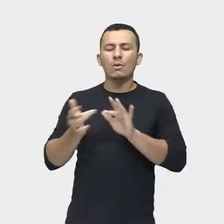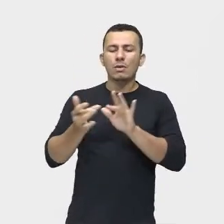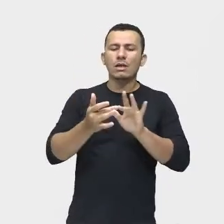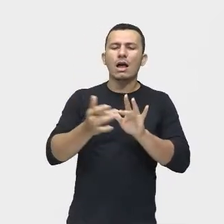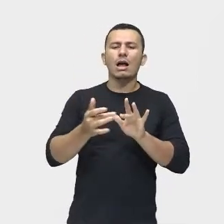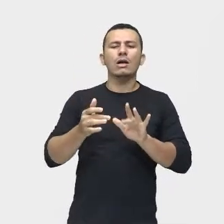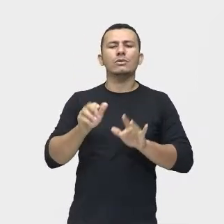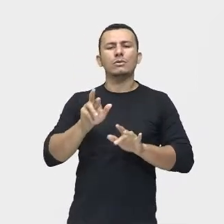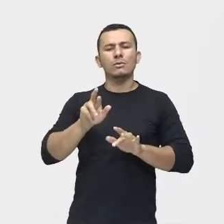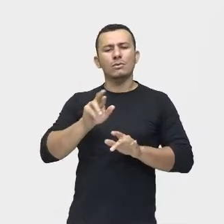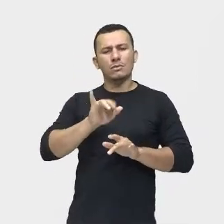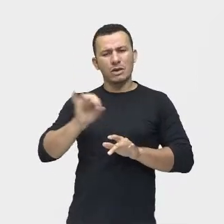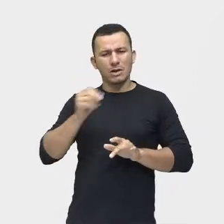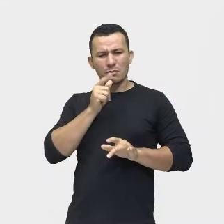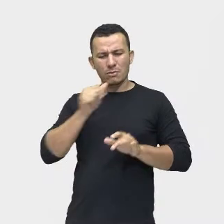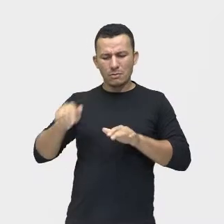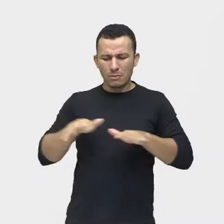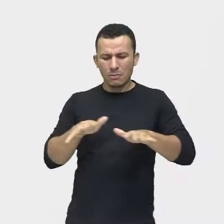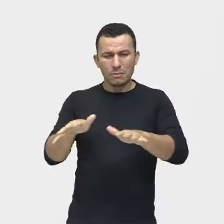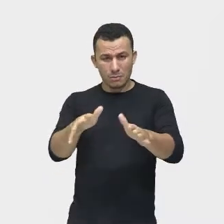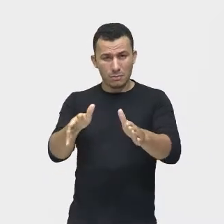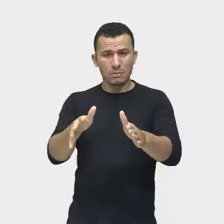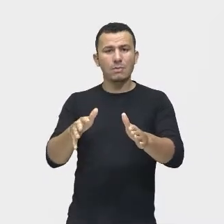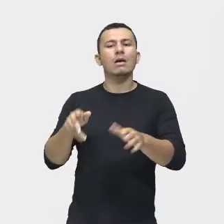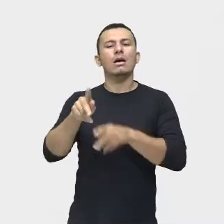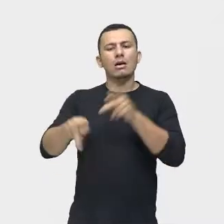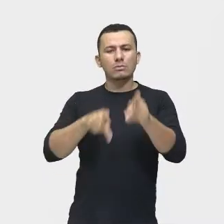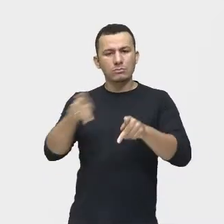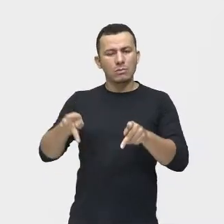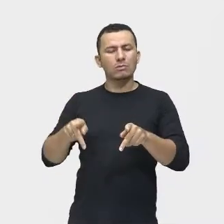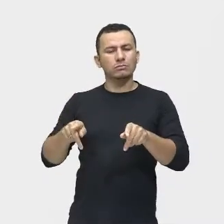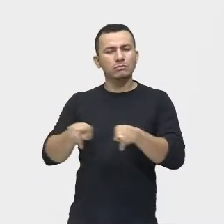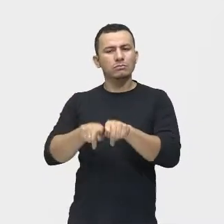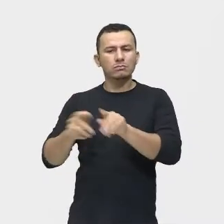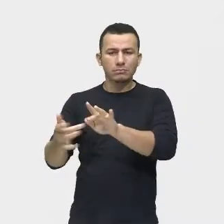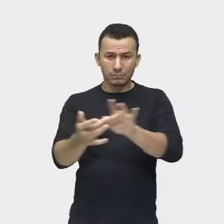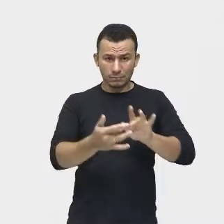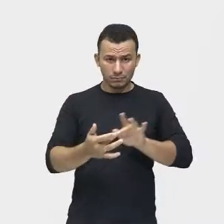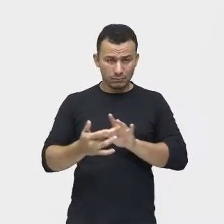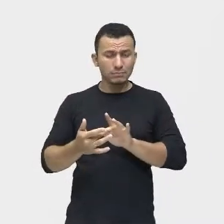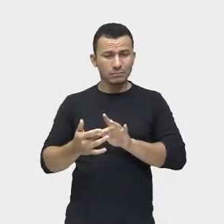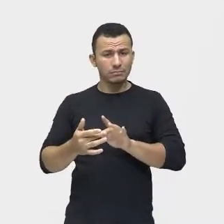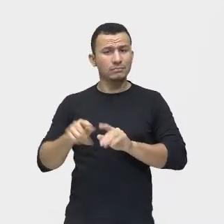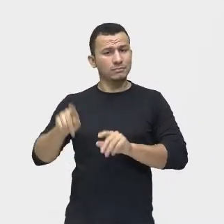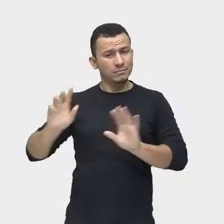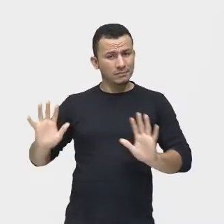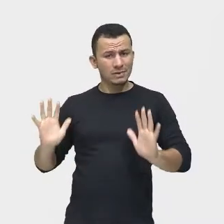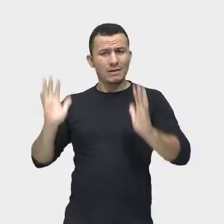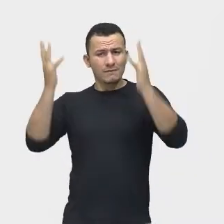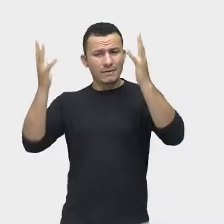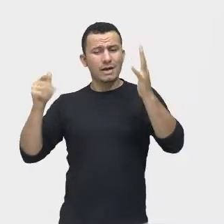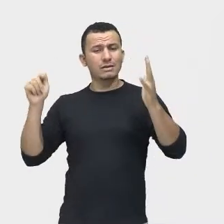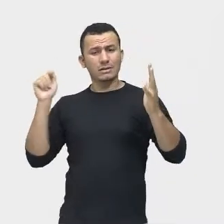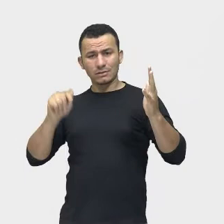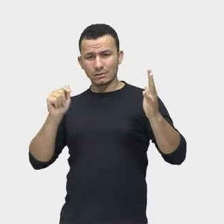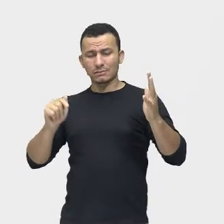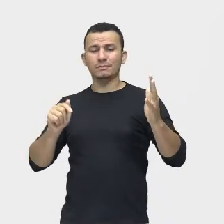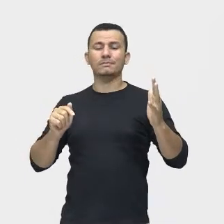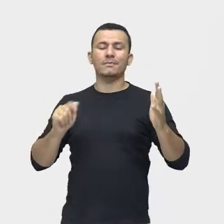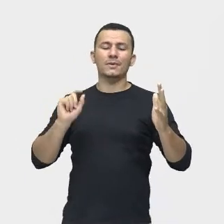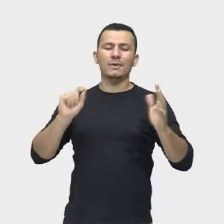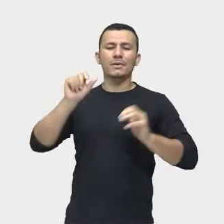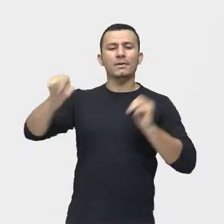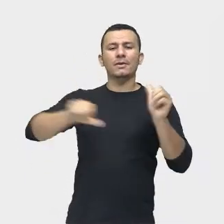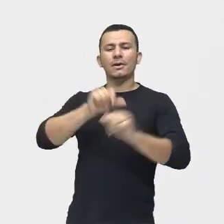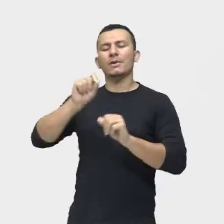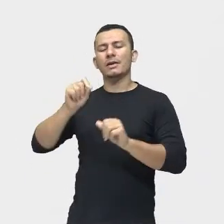povo. Então, neste caso aí, este festival se transforma